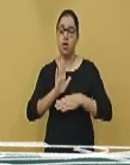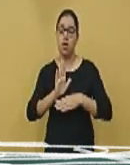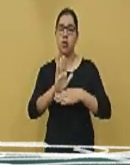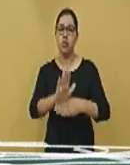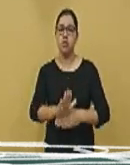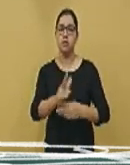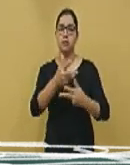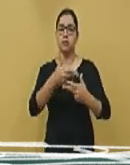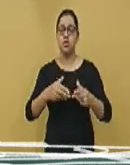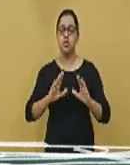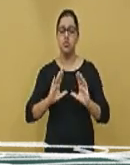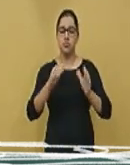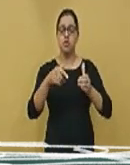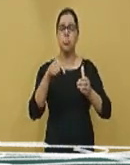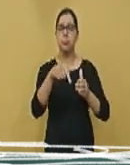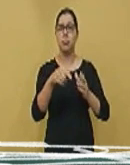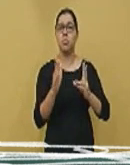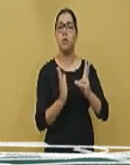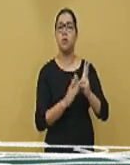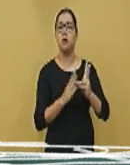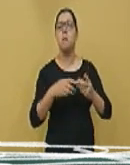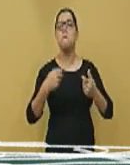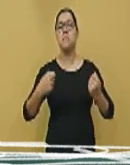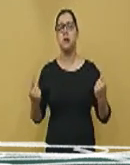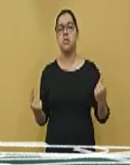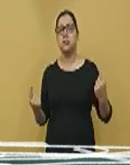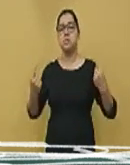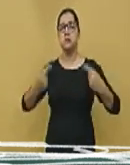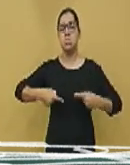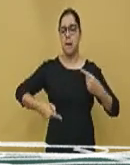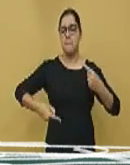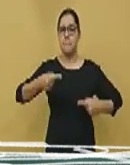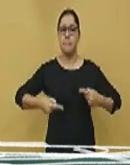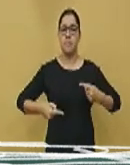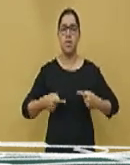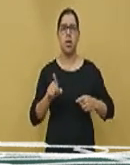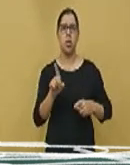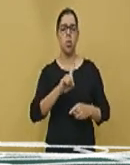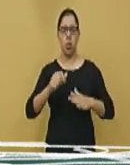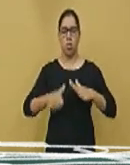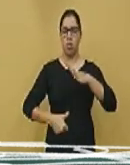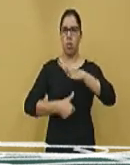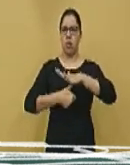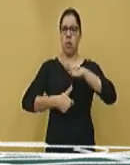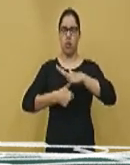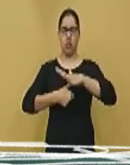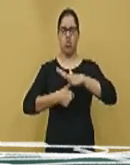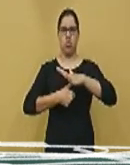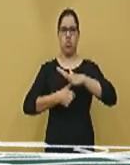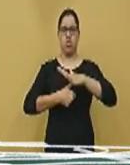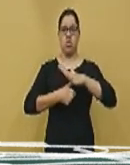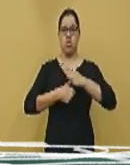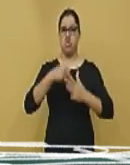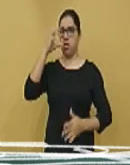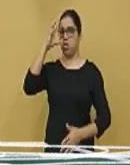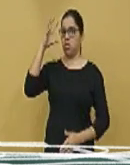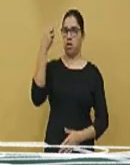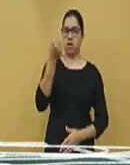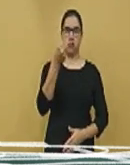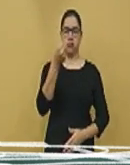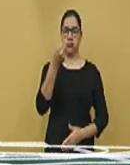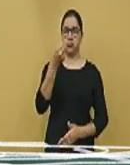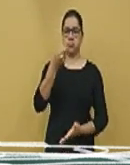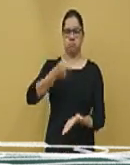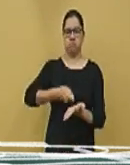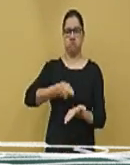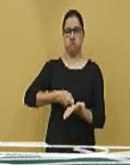Intercultural Indígena. Colocar isso no debate, não é o reitor ou a reitora que vai definir como as coisas